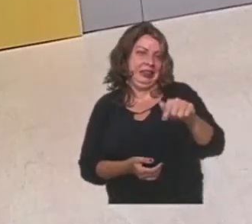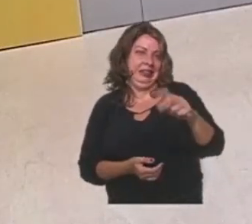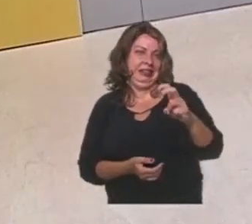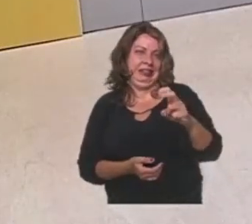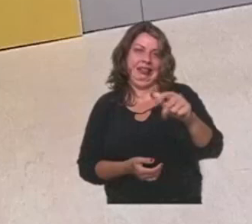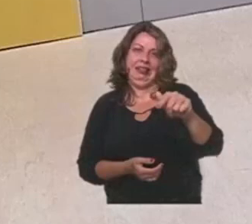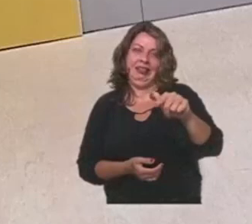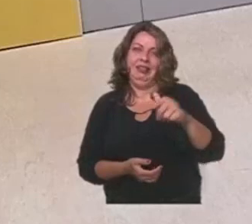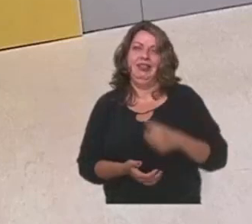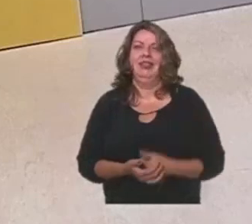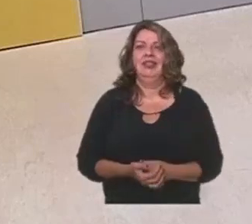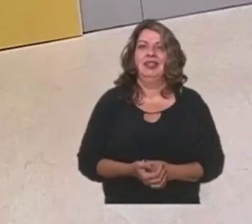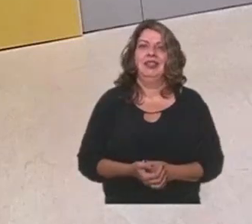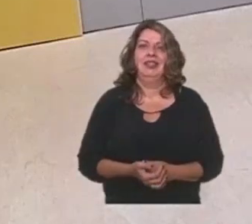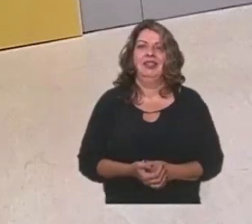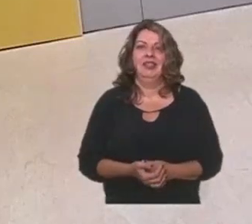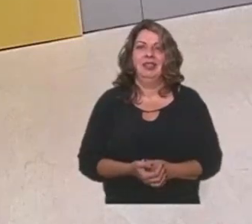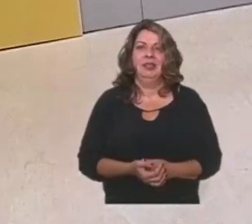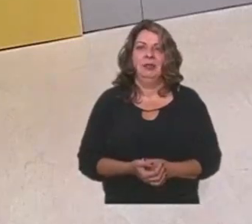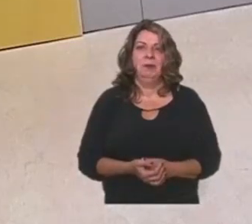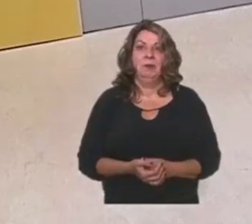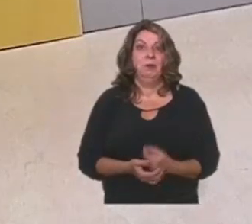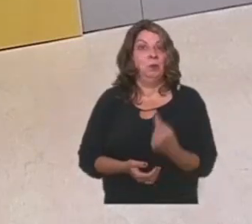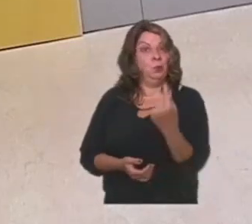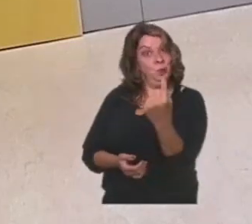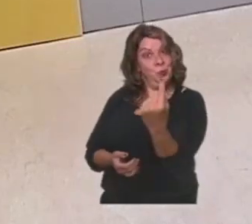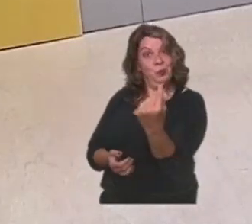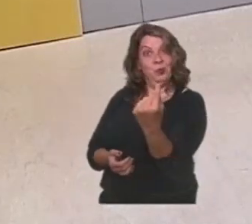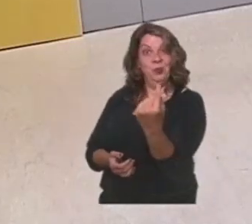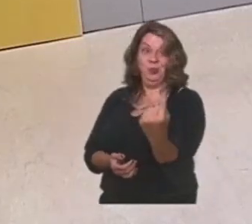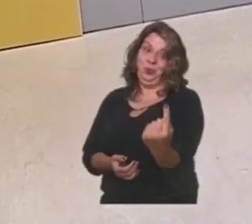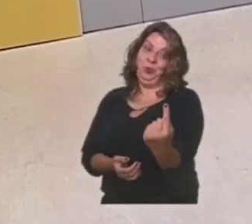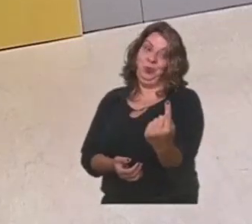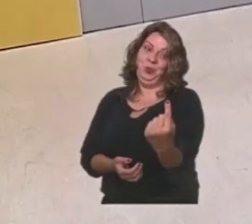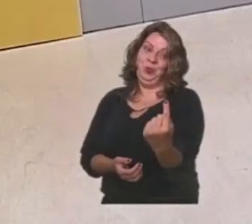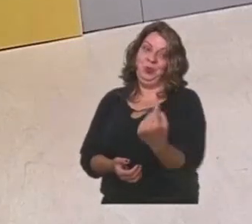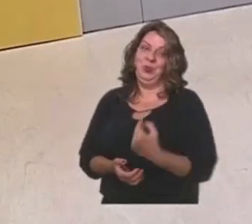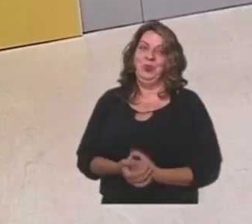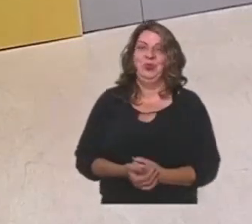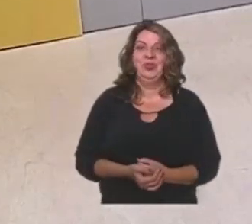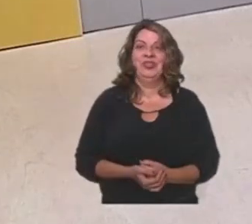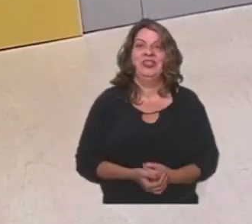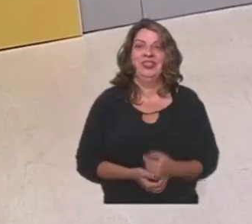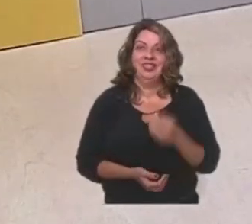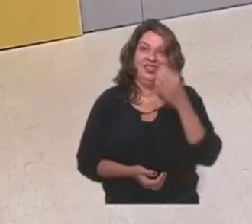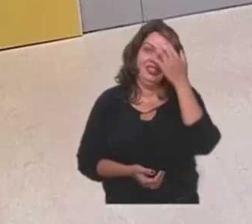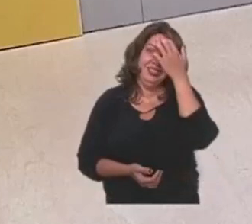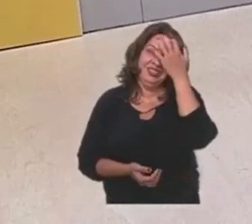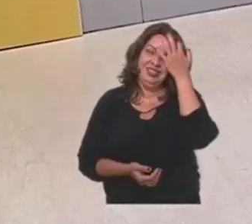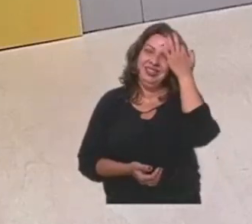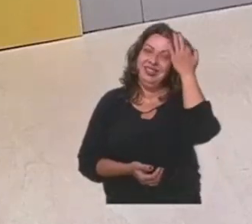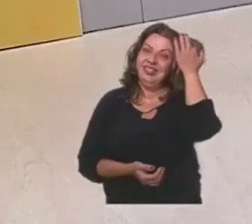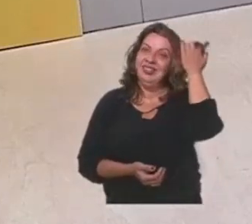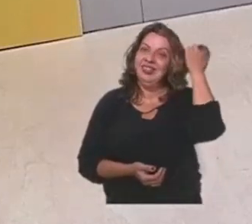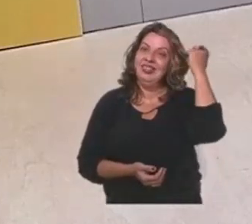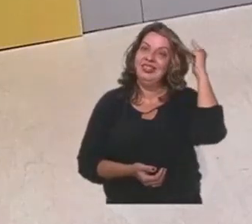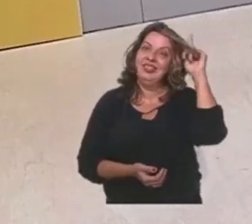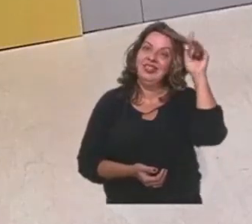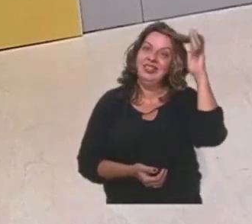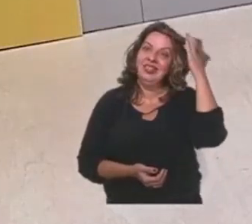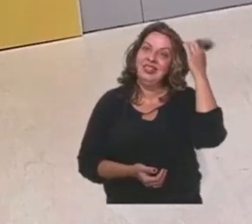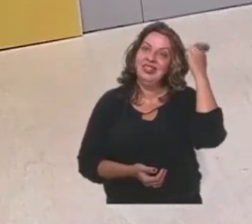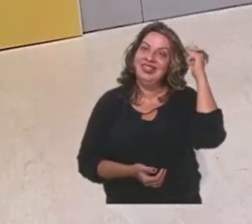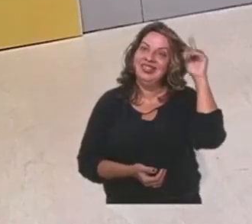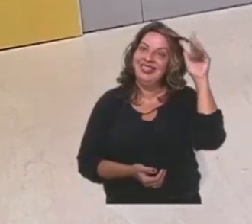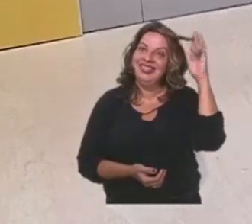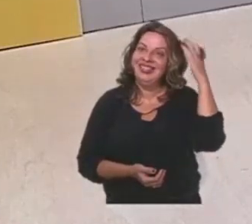57. Olha aí o 57, número 1, número 1. Número 1. E